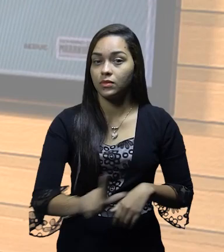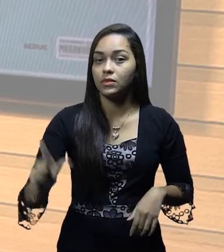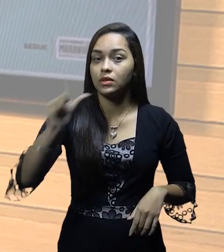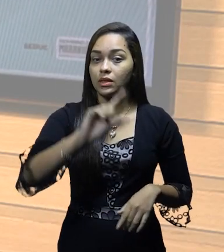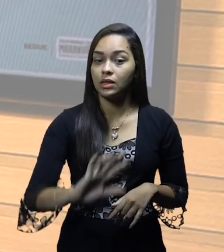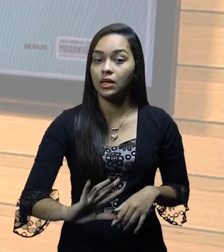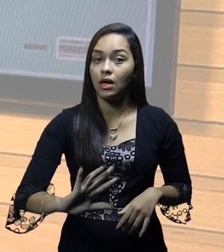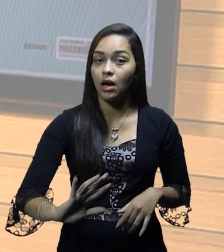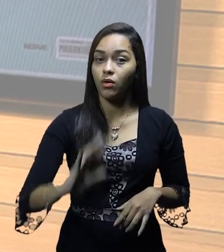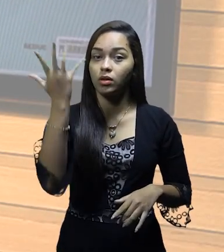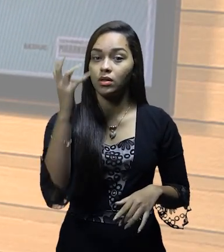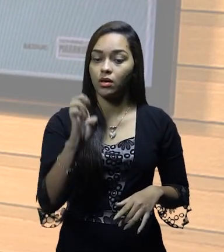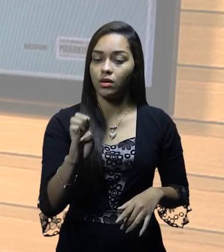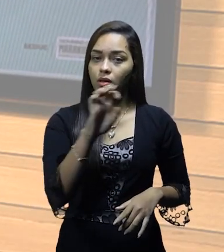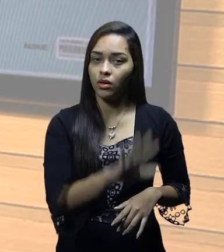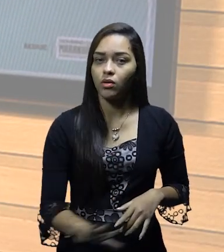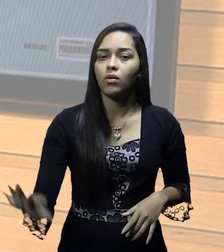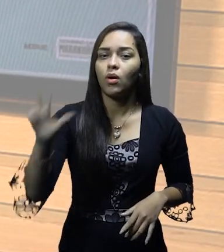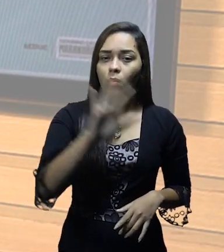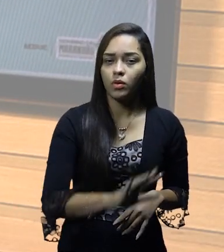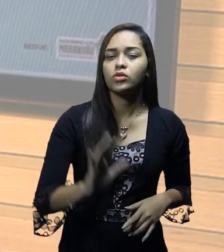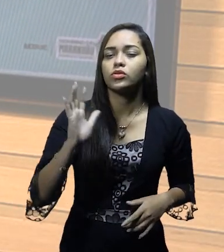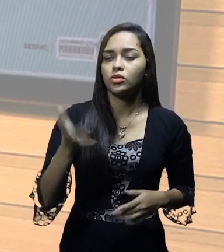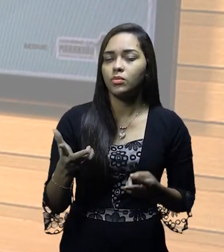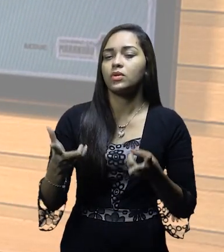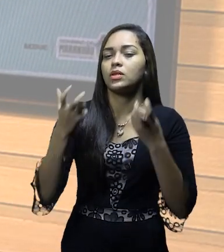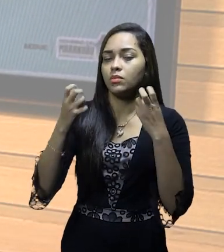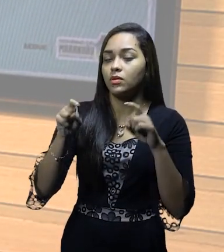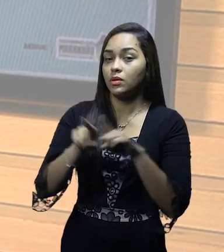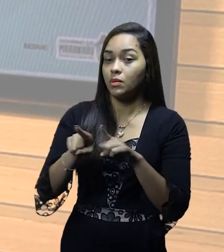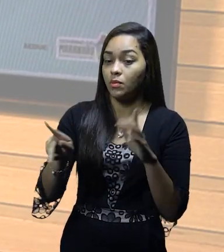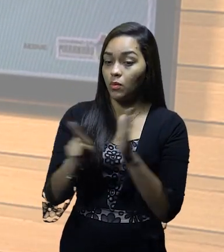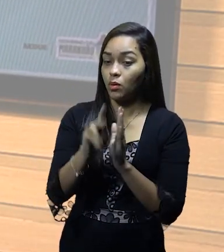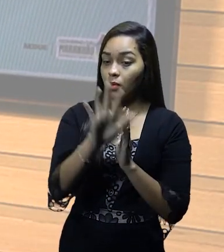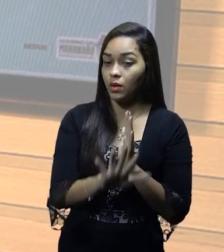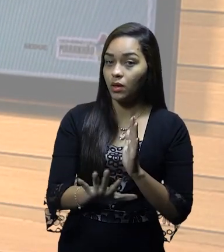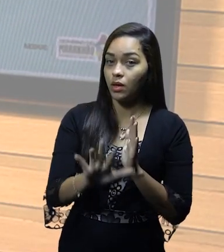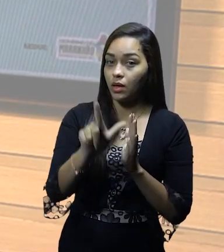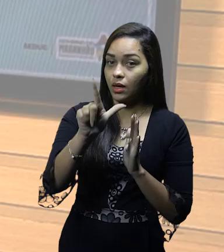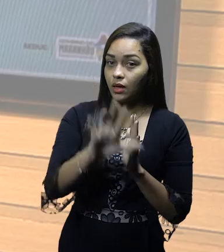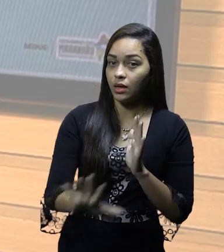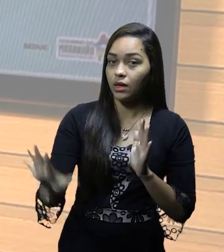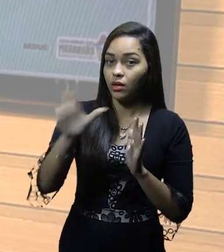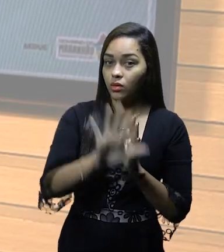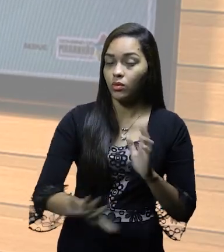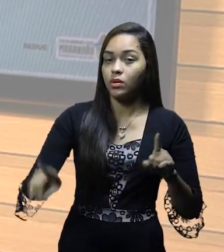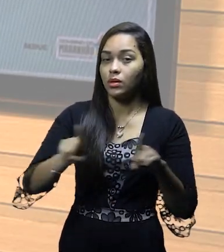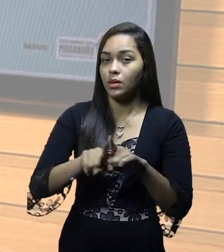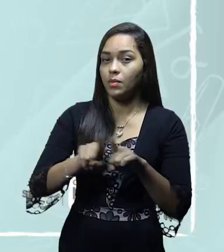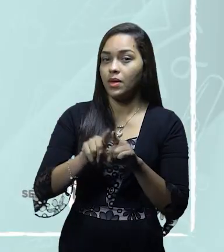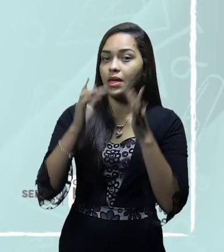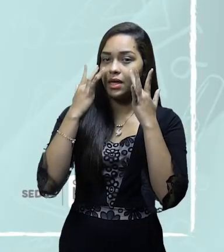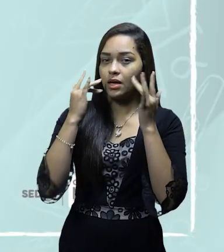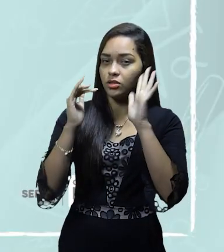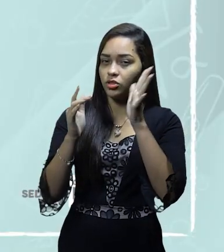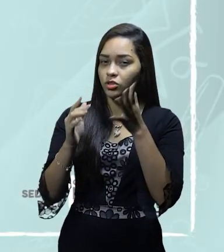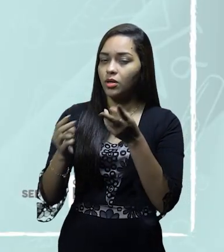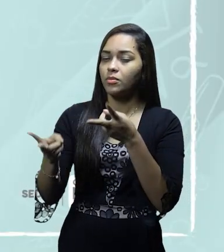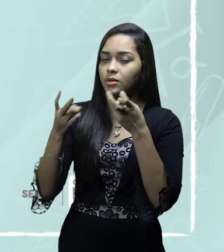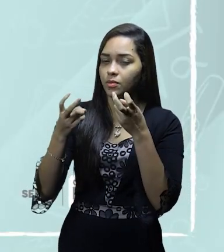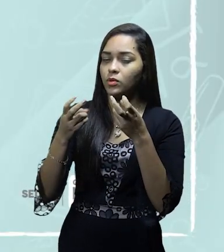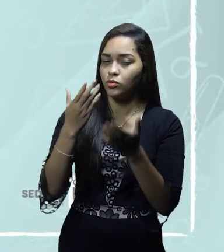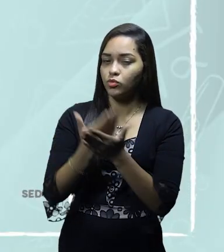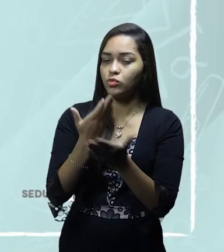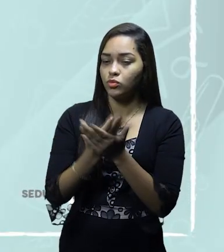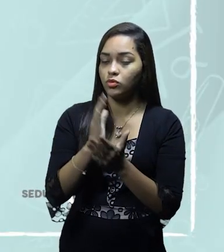literário que aconteceu na Europa. Você também já ouviu falar disso, tanto em literatura quanto em arte, tá? Momento